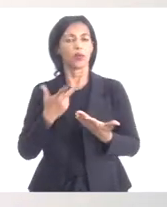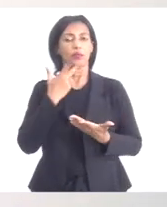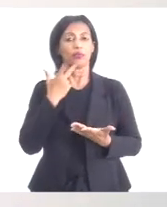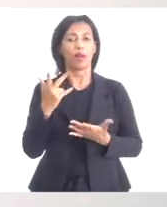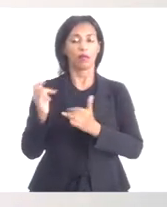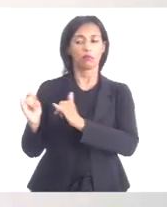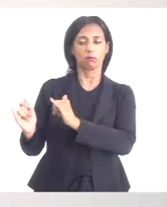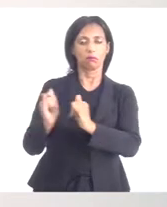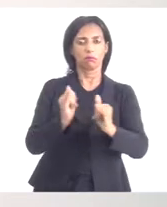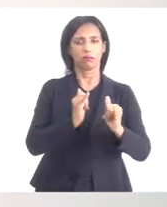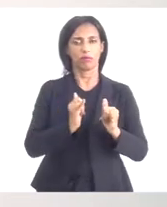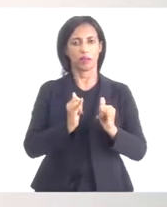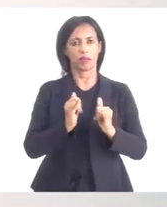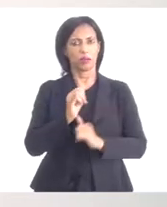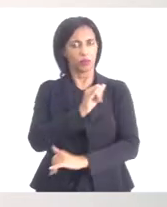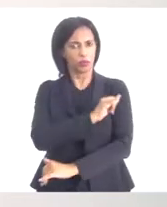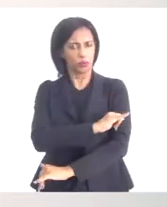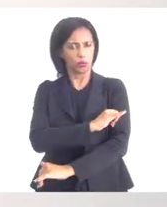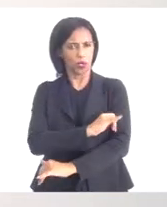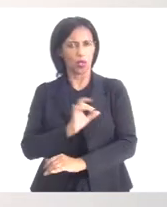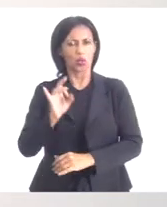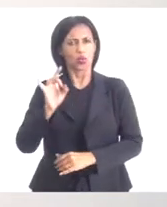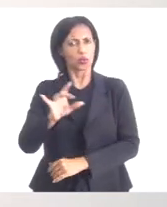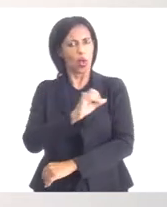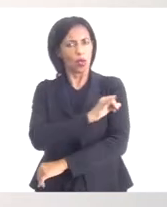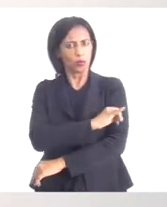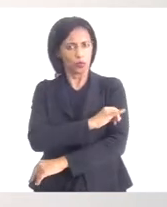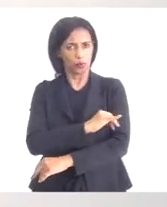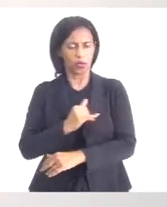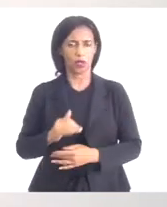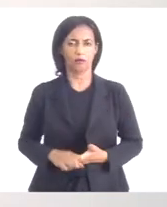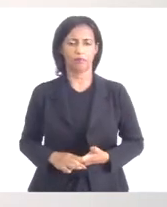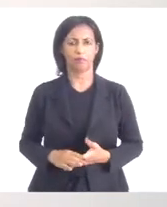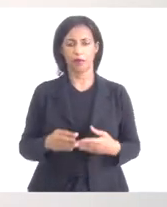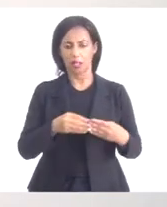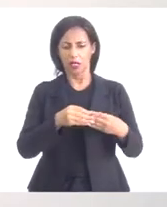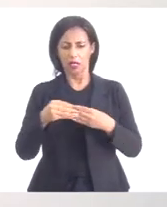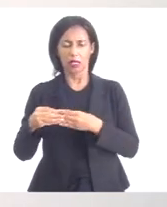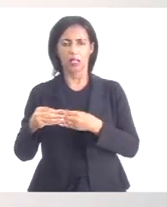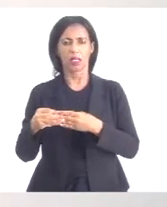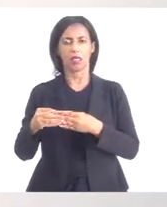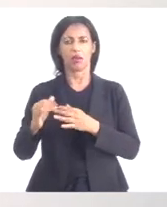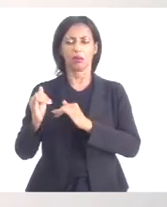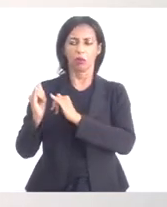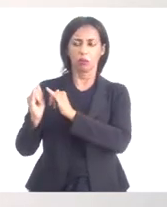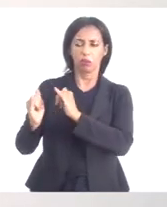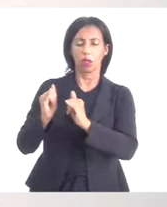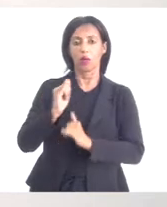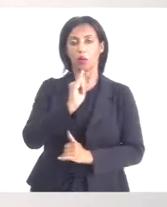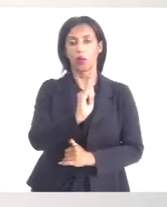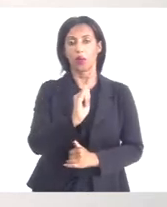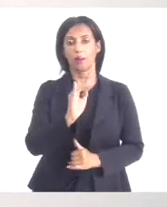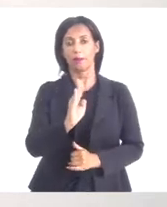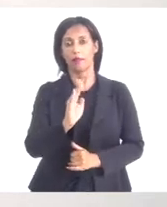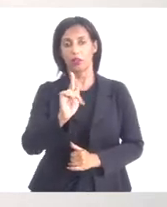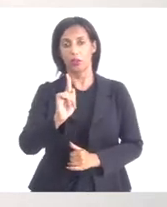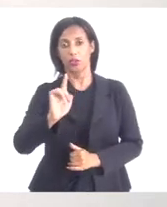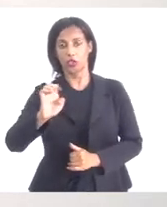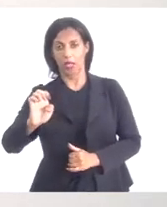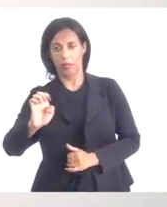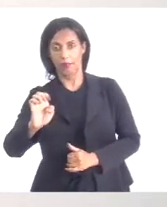de dados do Rio de Janeiro só no Rio de Janeiro segundo as estatísticas do próprio IBGE